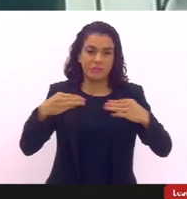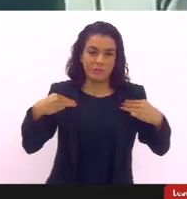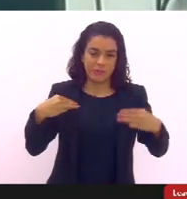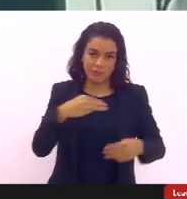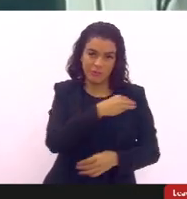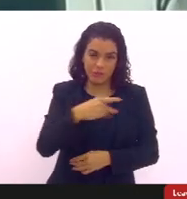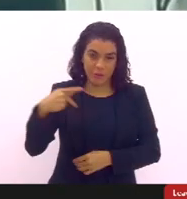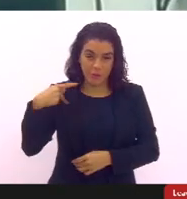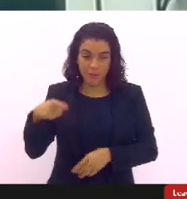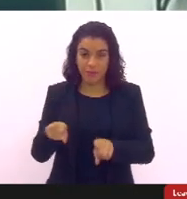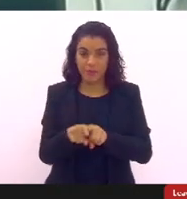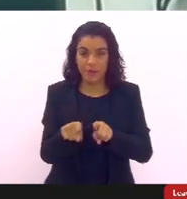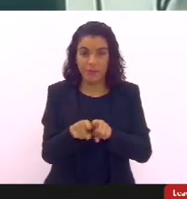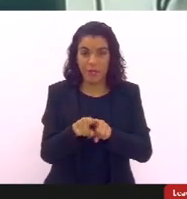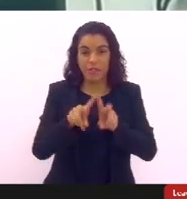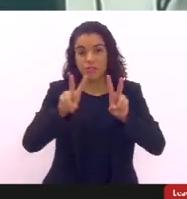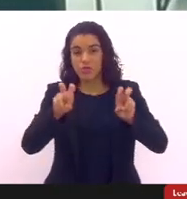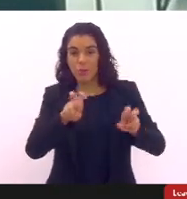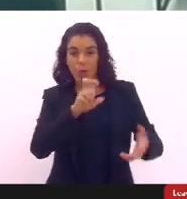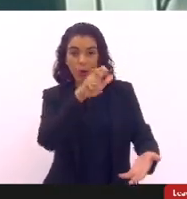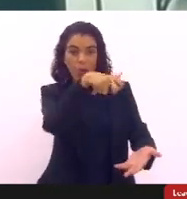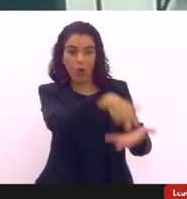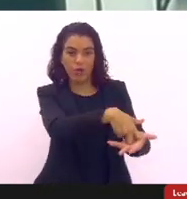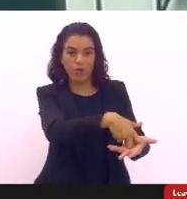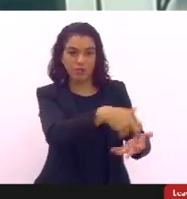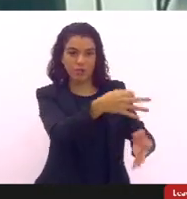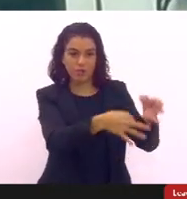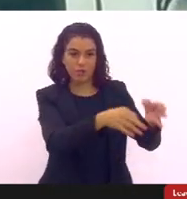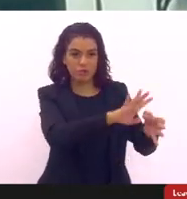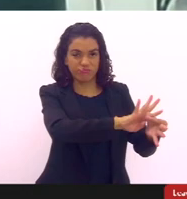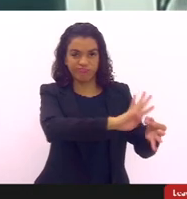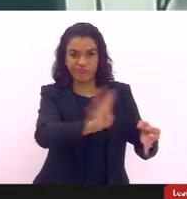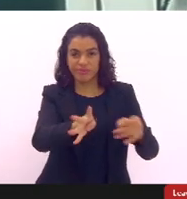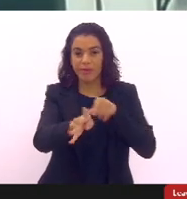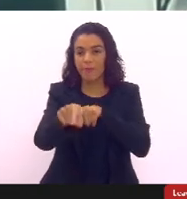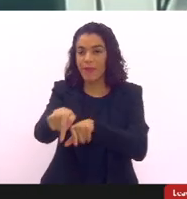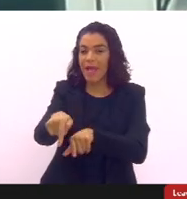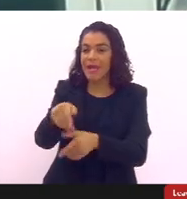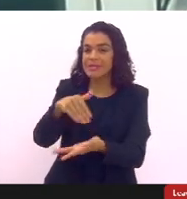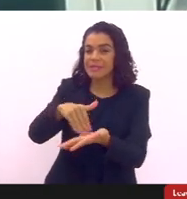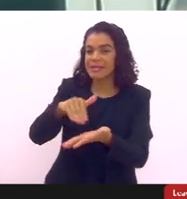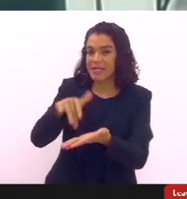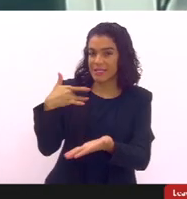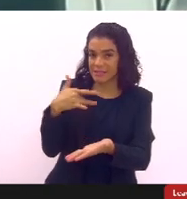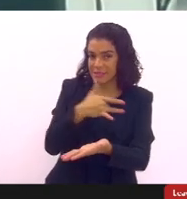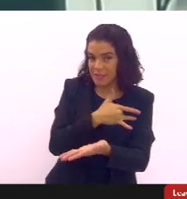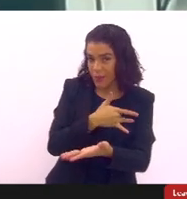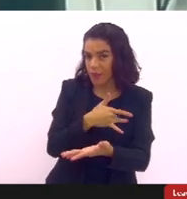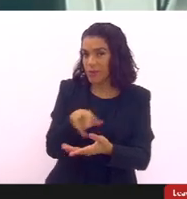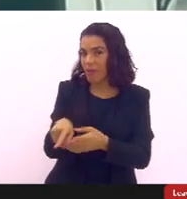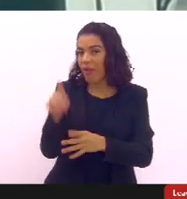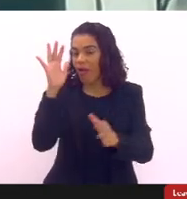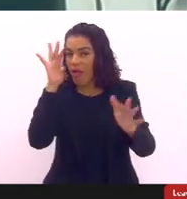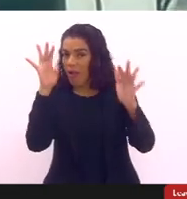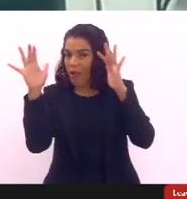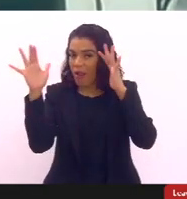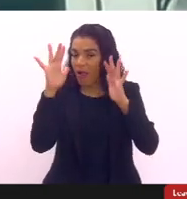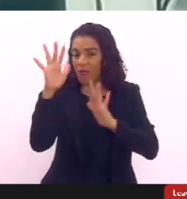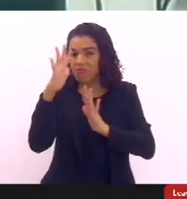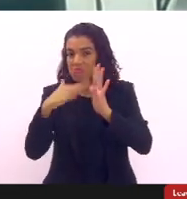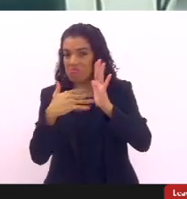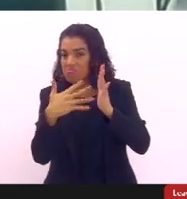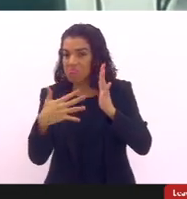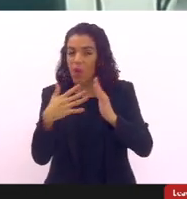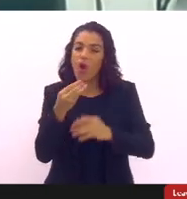pública, independente, né, da condenação da justiça, o que o Estado, o que a Secretaria de Saúde está pensando, planejando, obviamente,